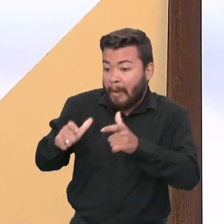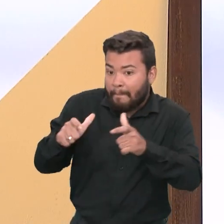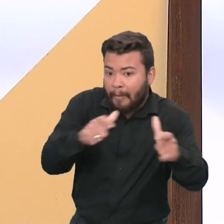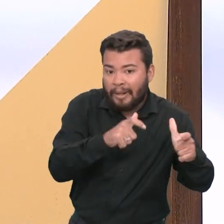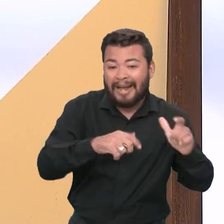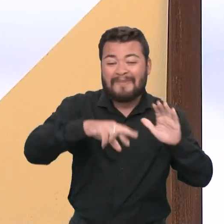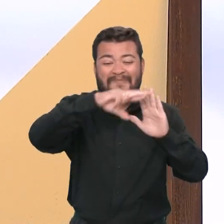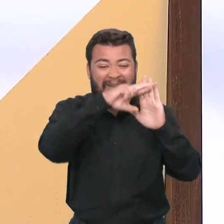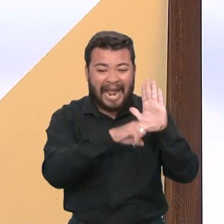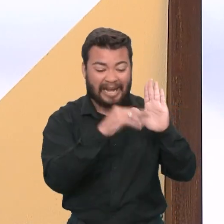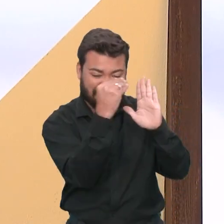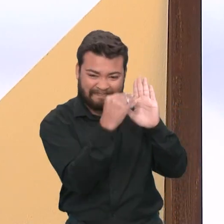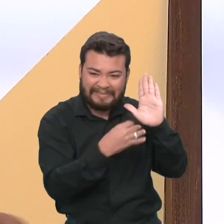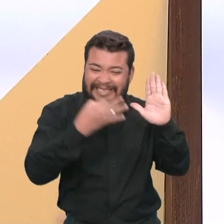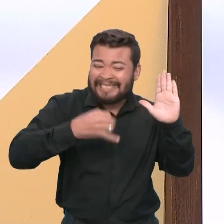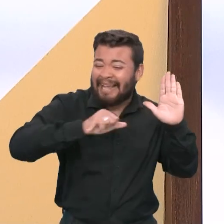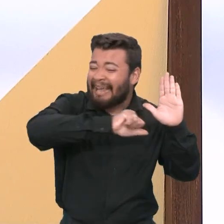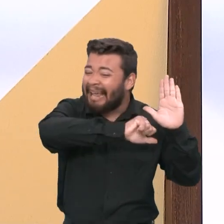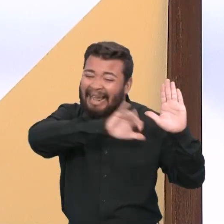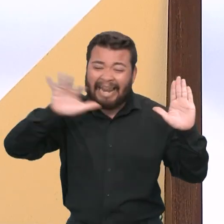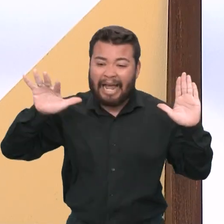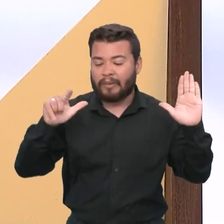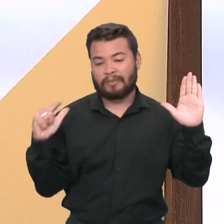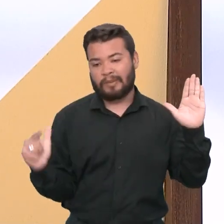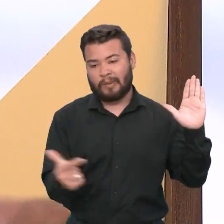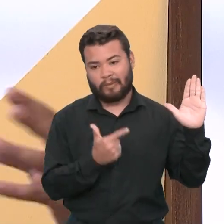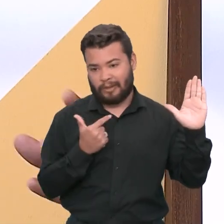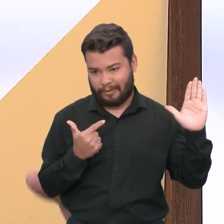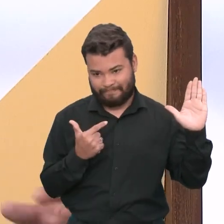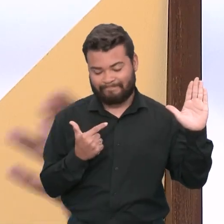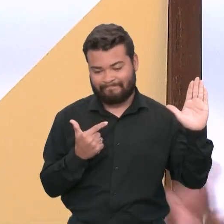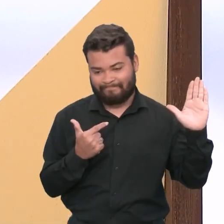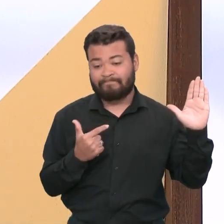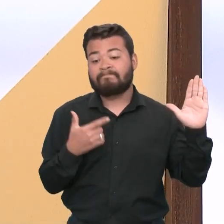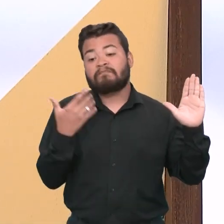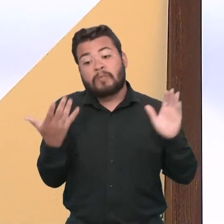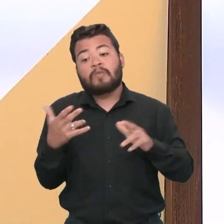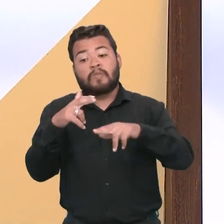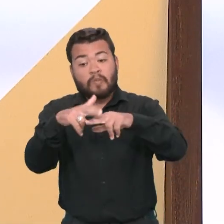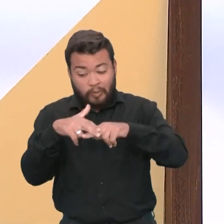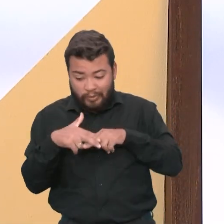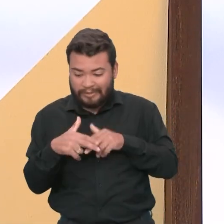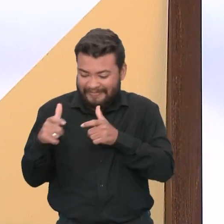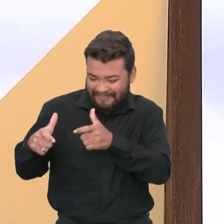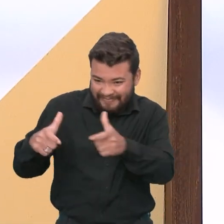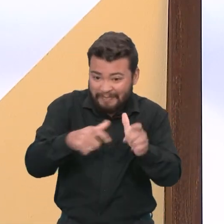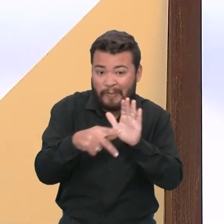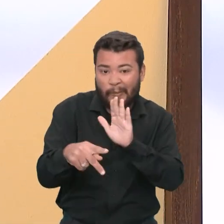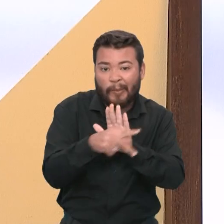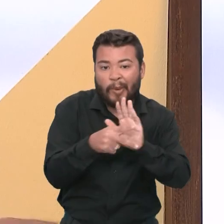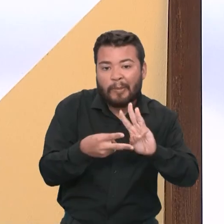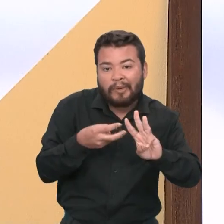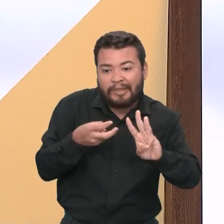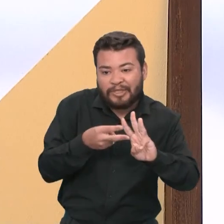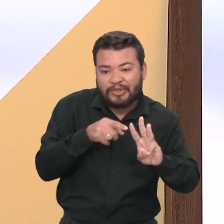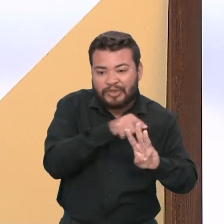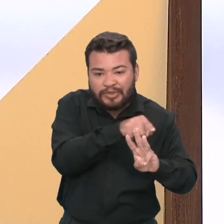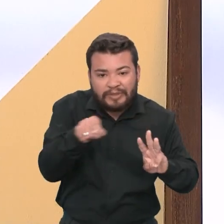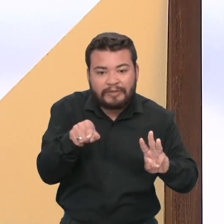ser criadas, né? E aí acaba que as terras indígenas acabam fornecendo ali um pouco mais